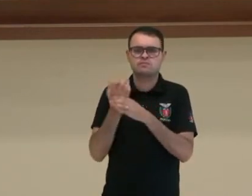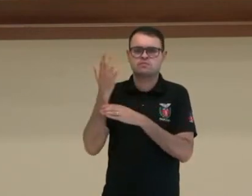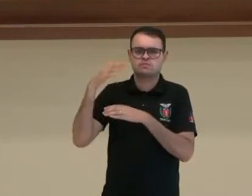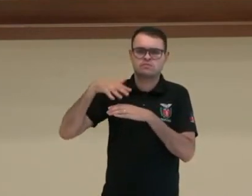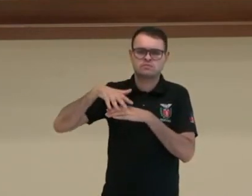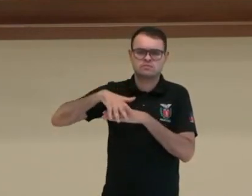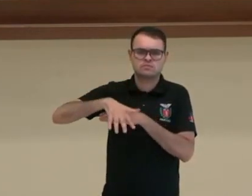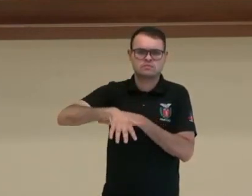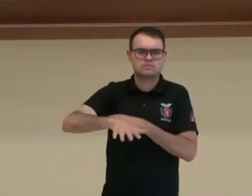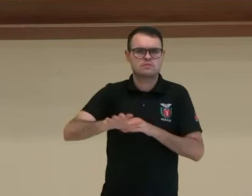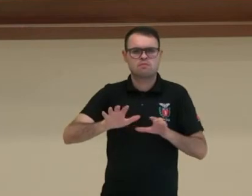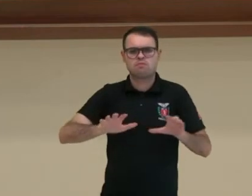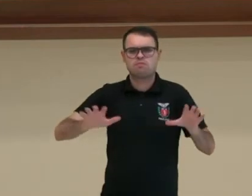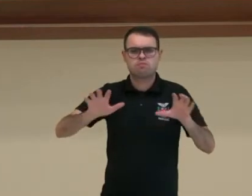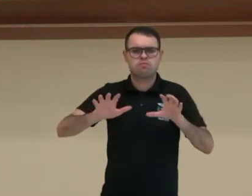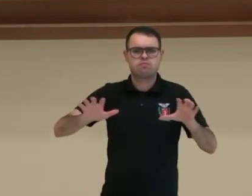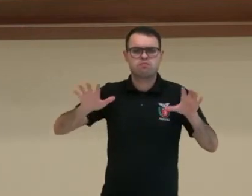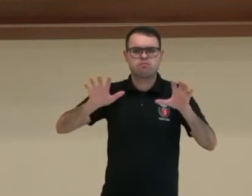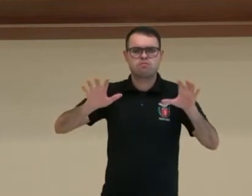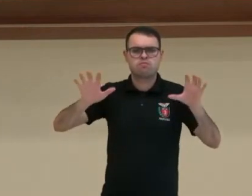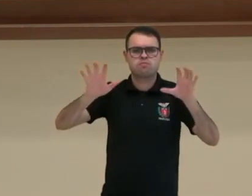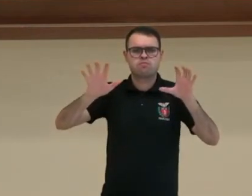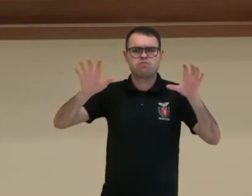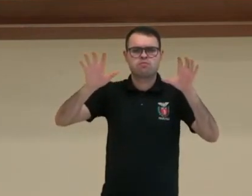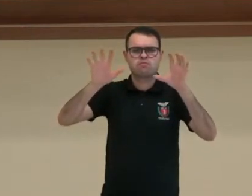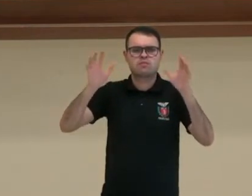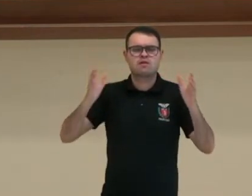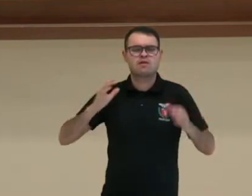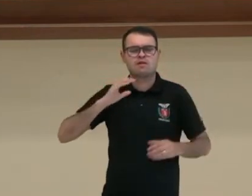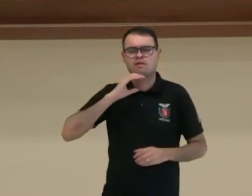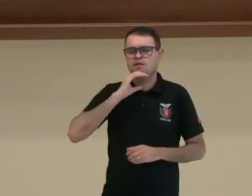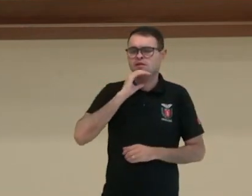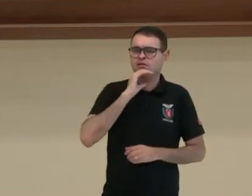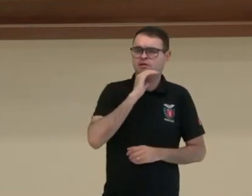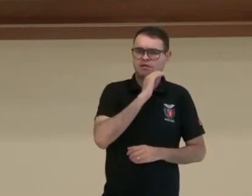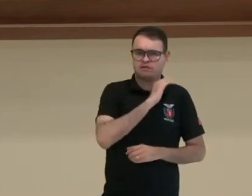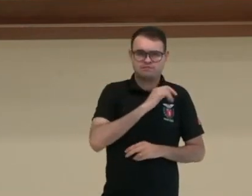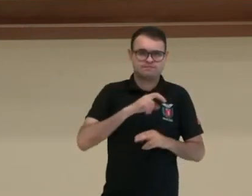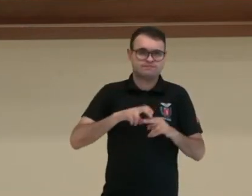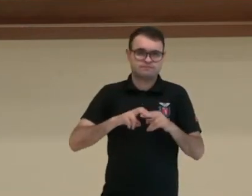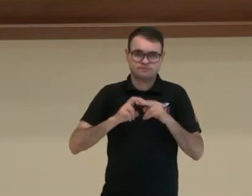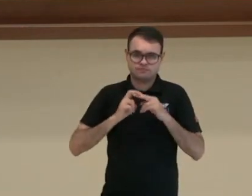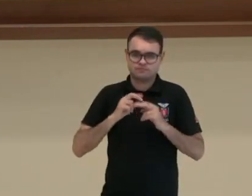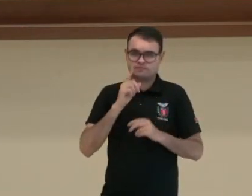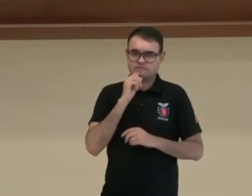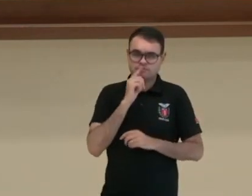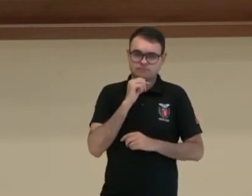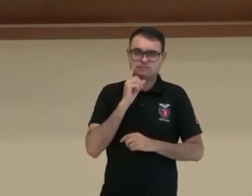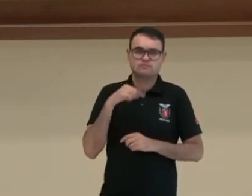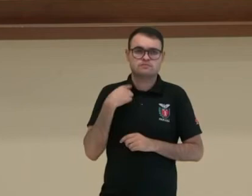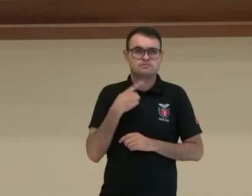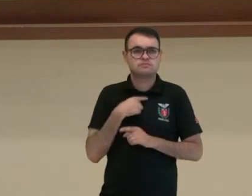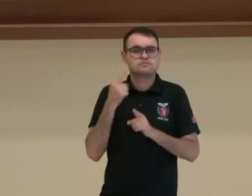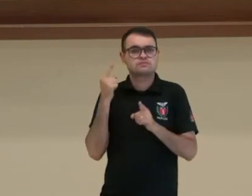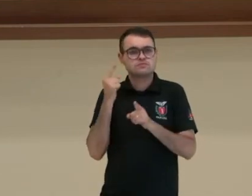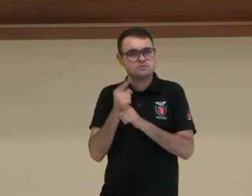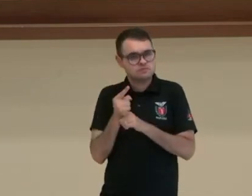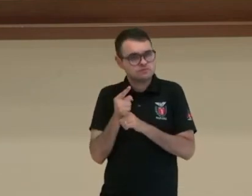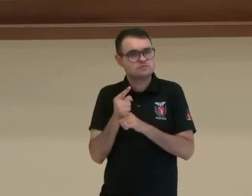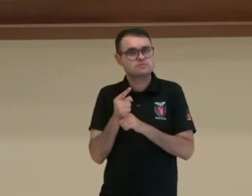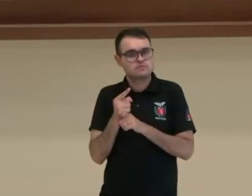e a lava, faziam que o planeta ficasse muito quente. Por isso, a água que nós